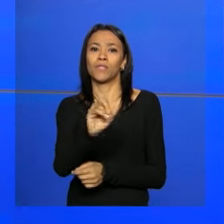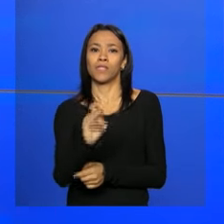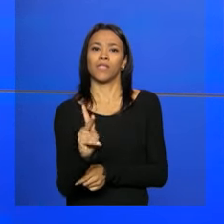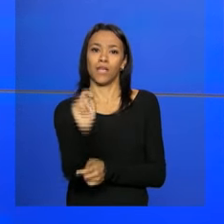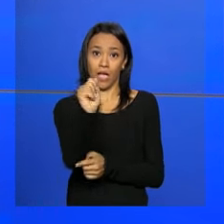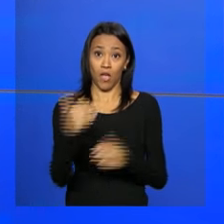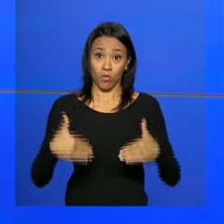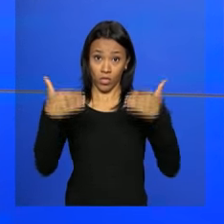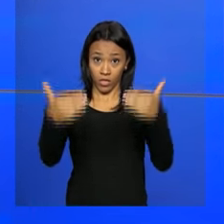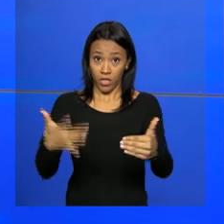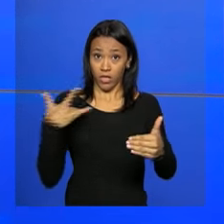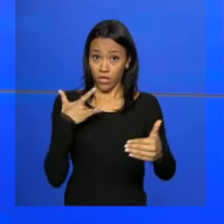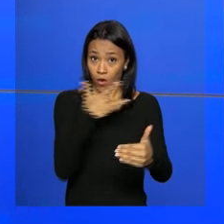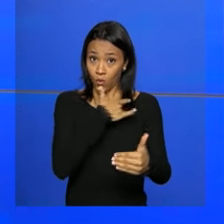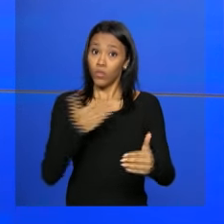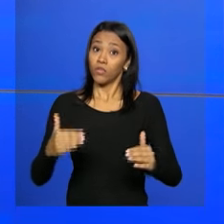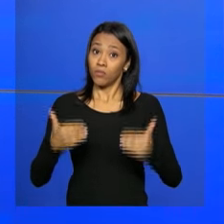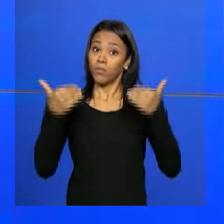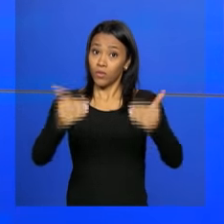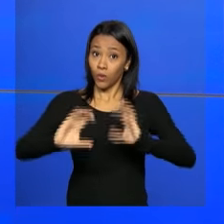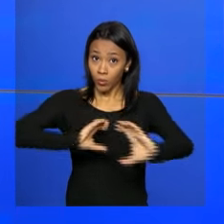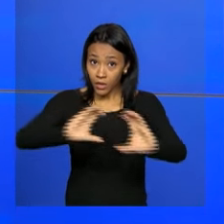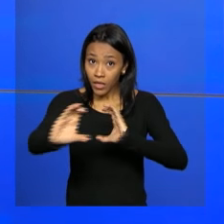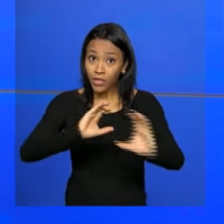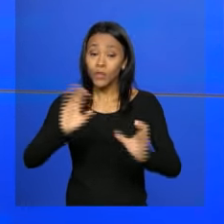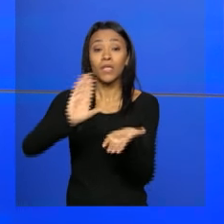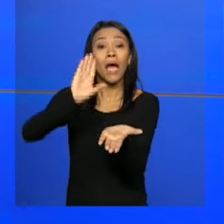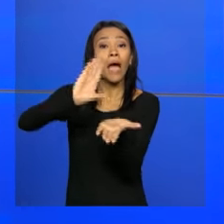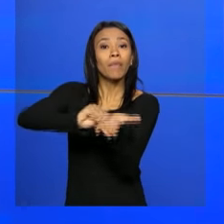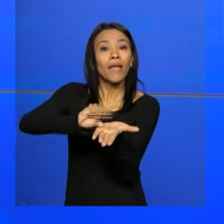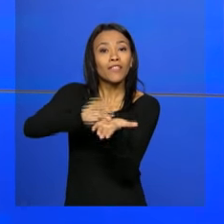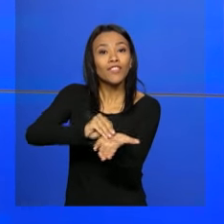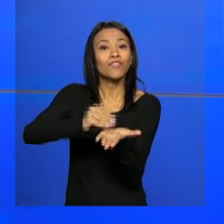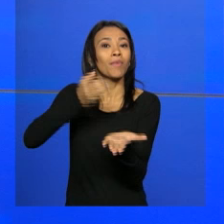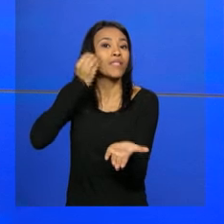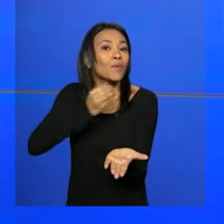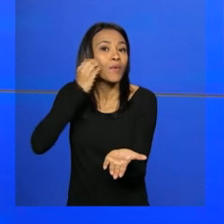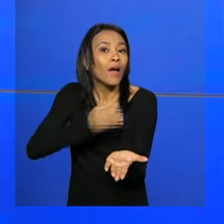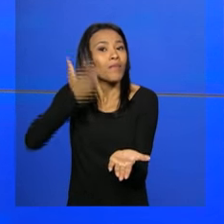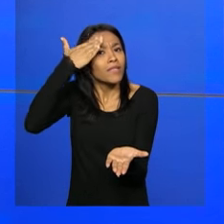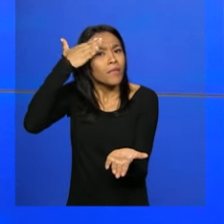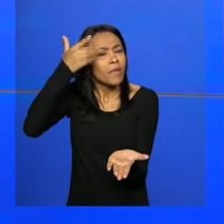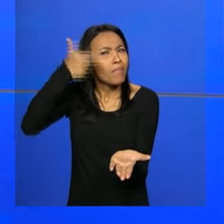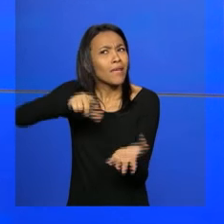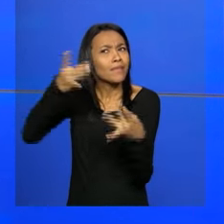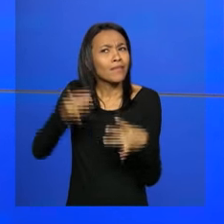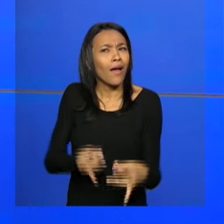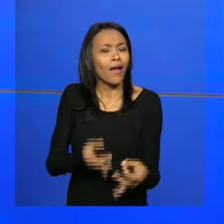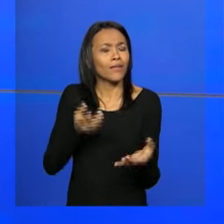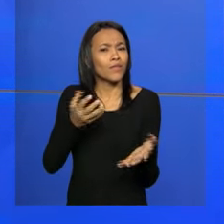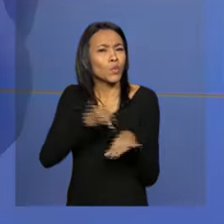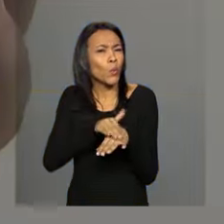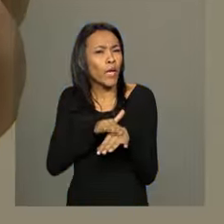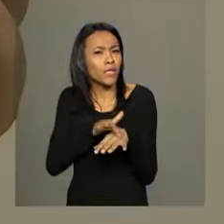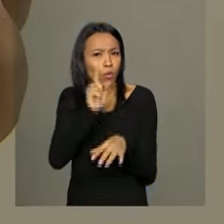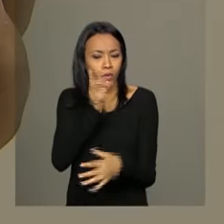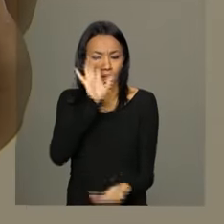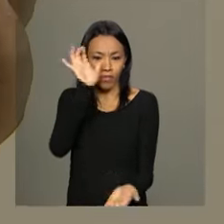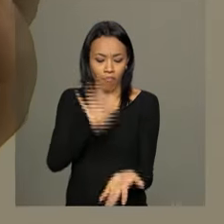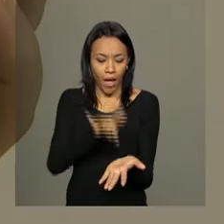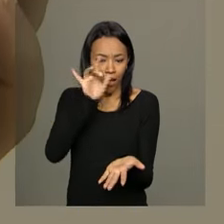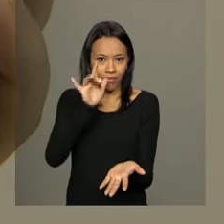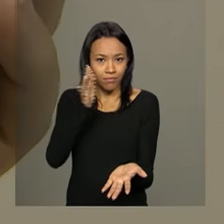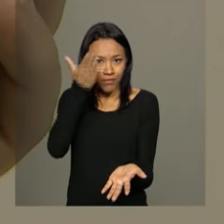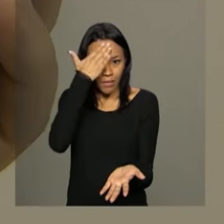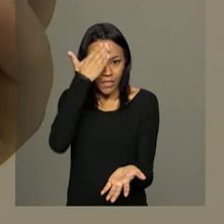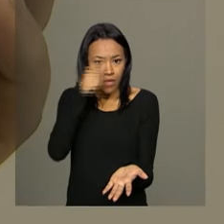Saúde e das Comunicações lançaram um aplicativo para celular em que é possível saber mais sobre a doença. Com um clique, dá para conhecer,